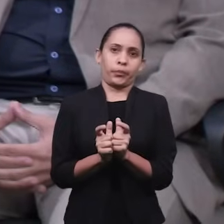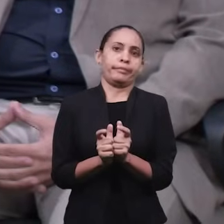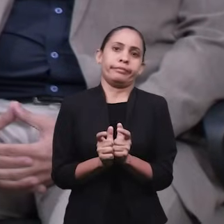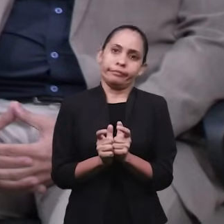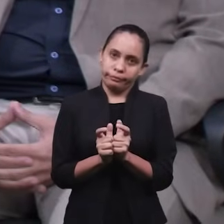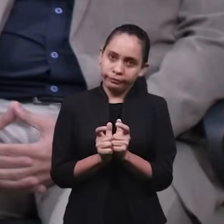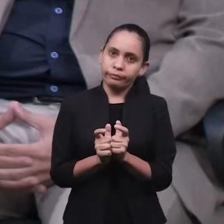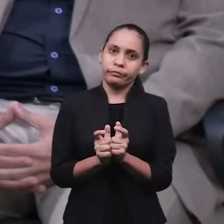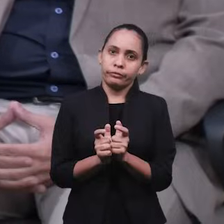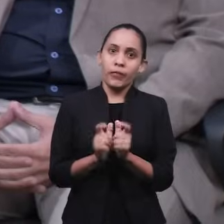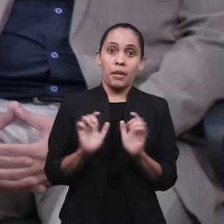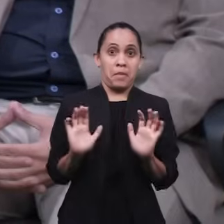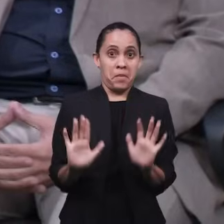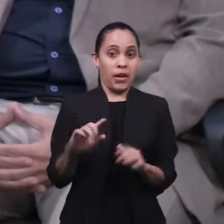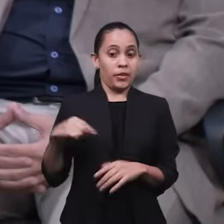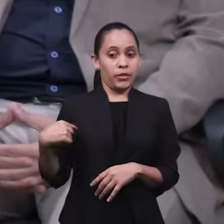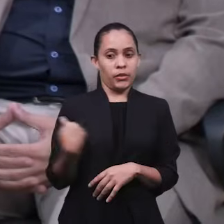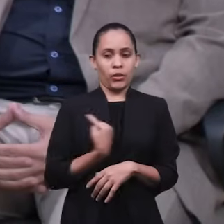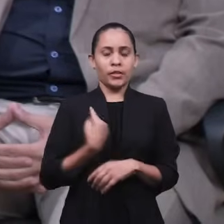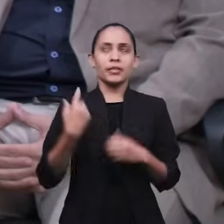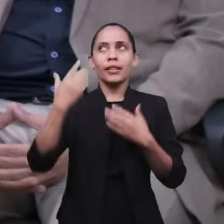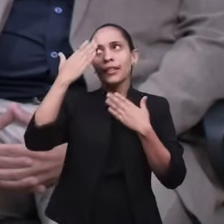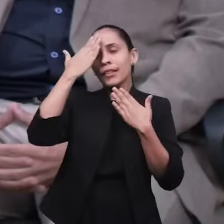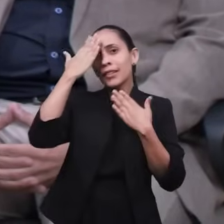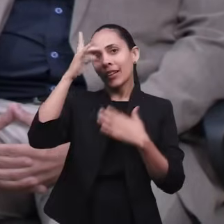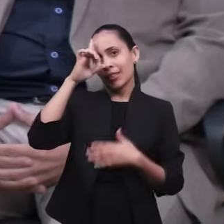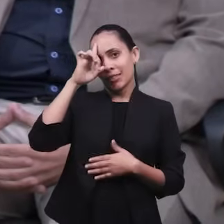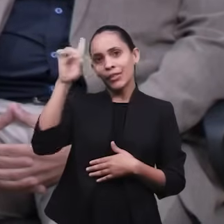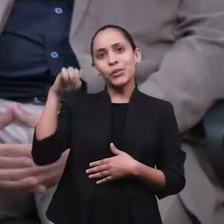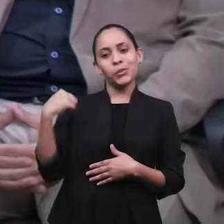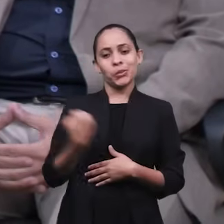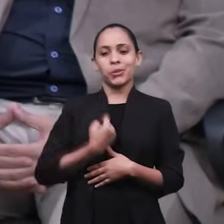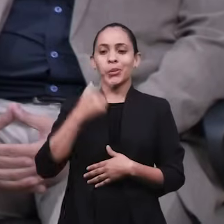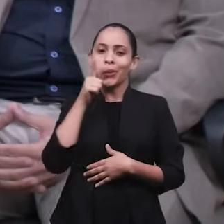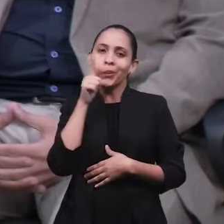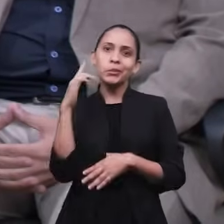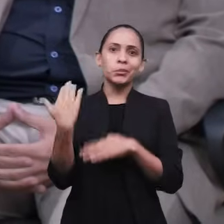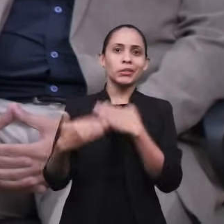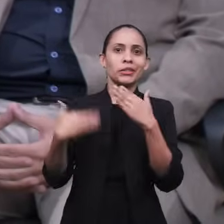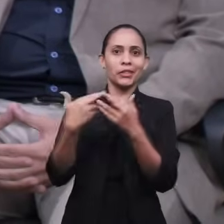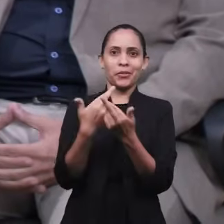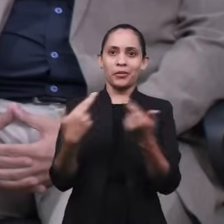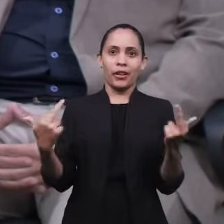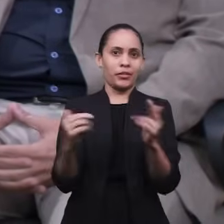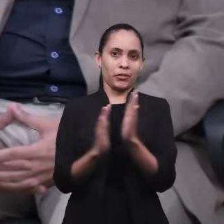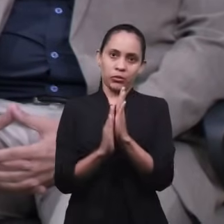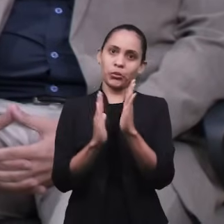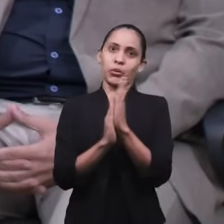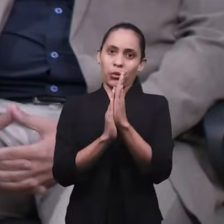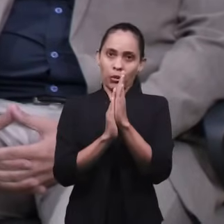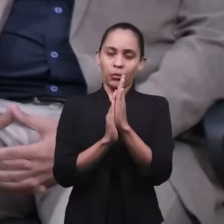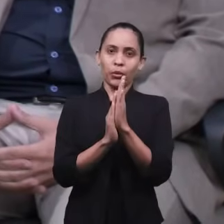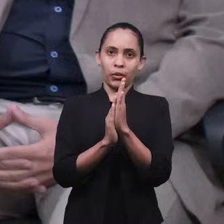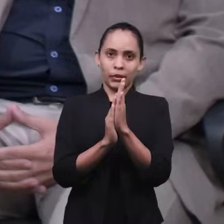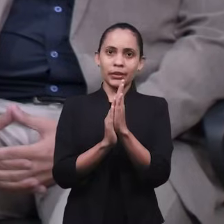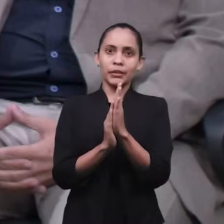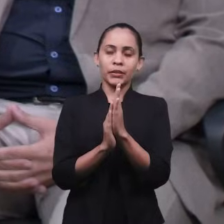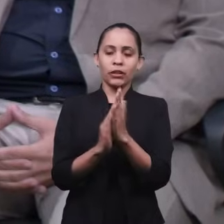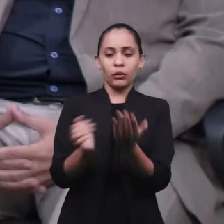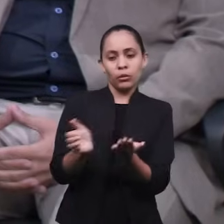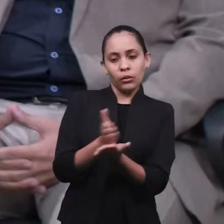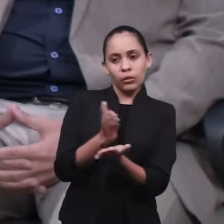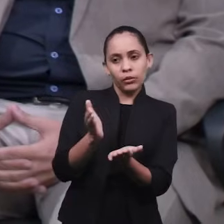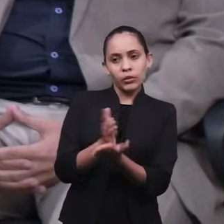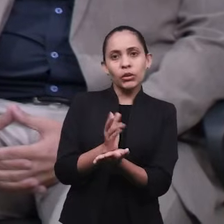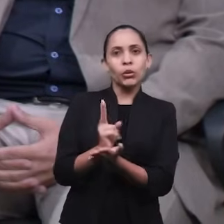reduzido. Mas nós, graças a Deus, nós conseguimos produzir muitos louvores, né? Uma boa parte da coletânea